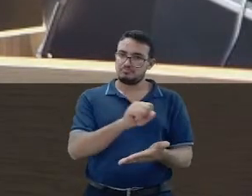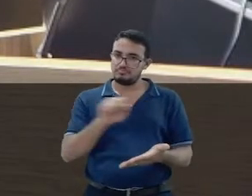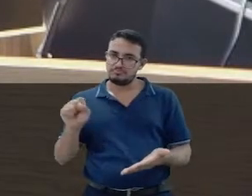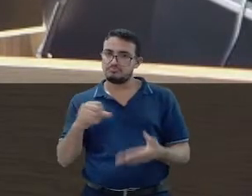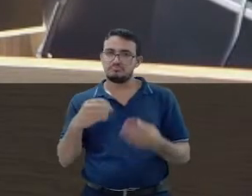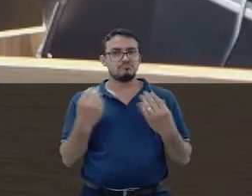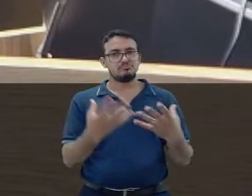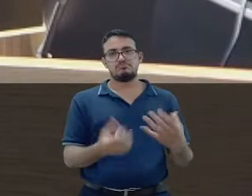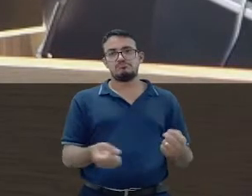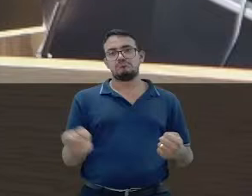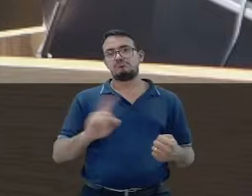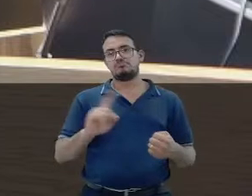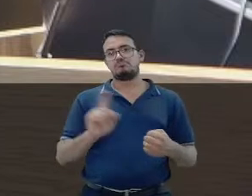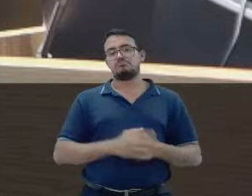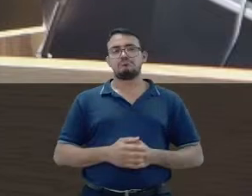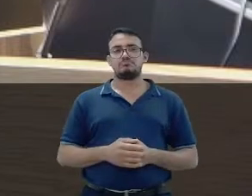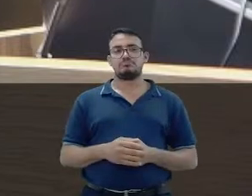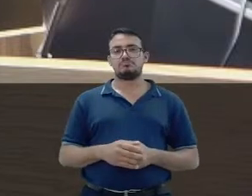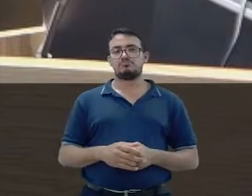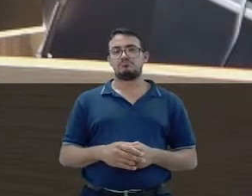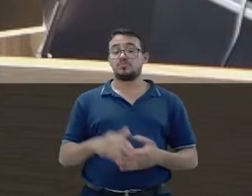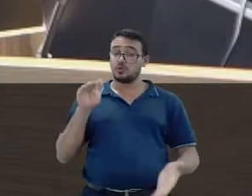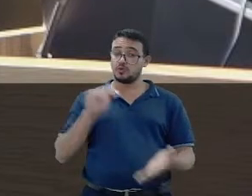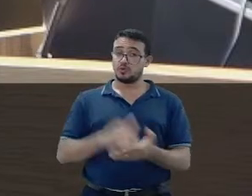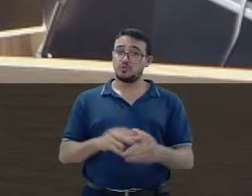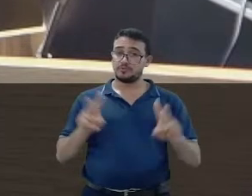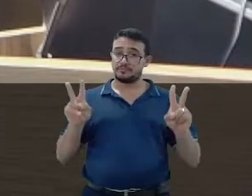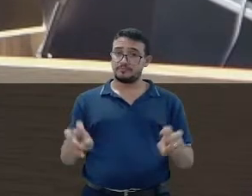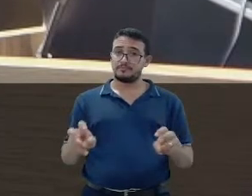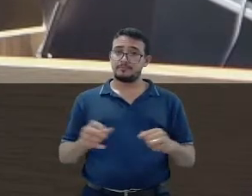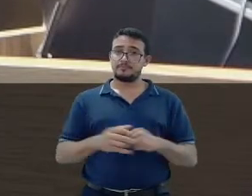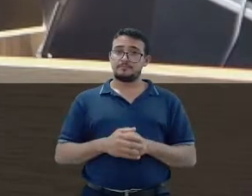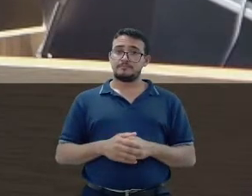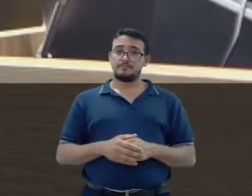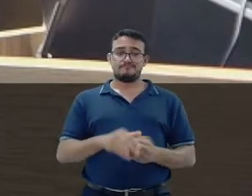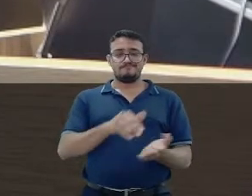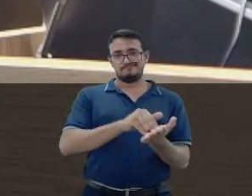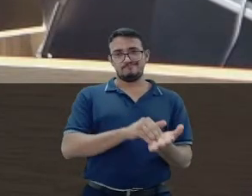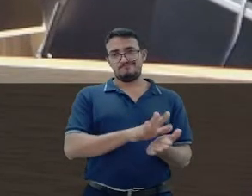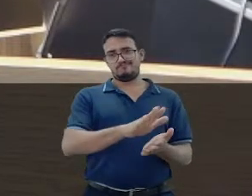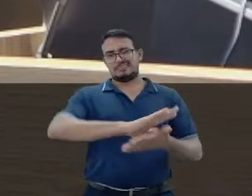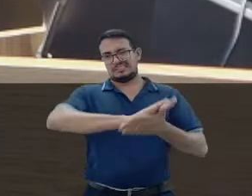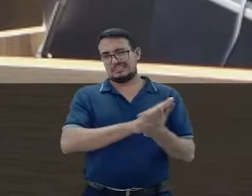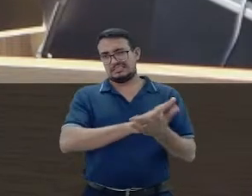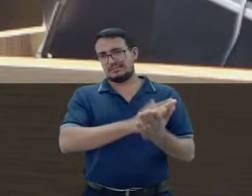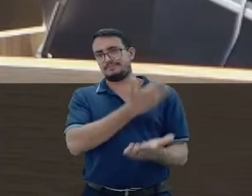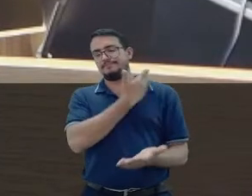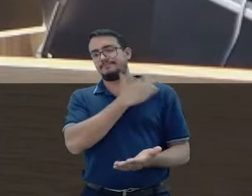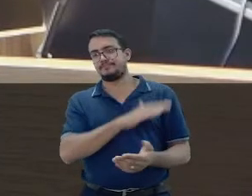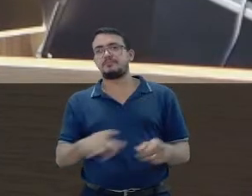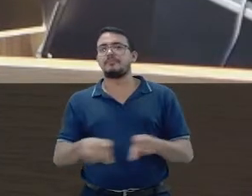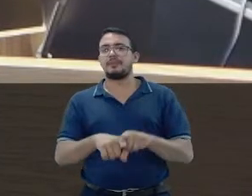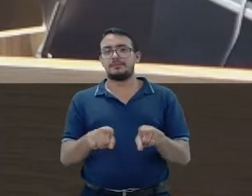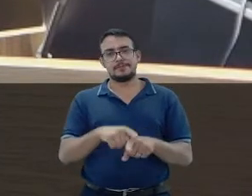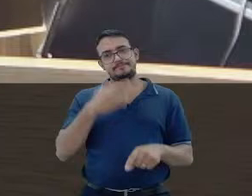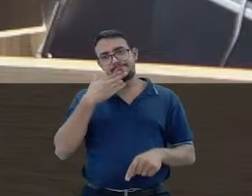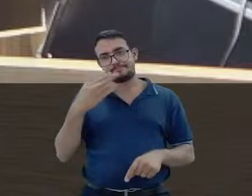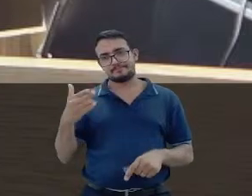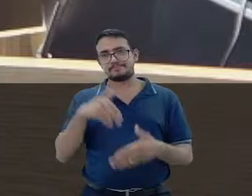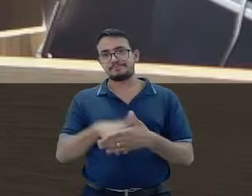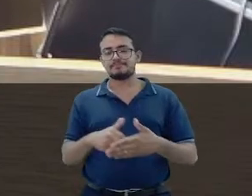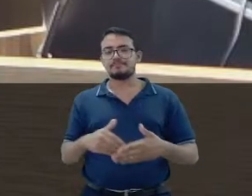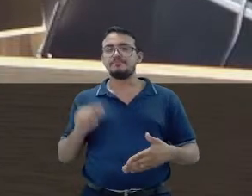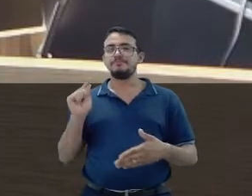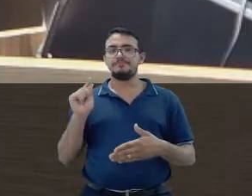provimento. E o último tópico é dispensa discriminatória, aqui também pedindo vênia, proposta de